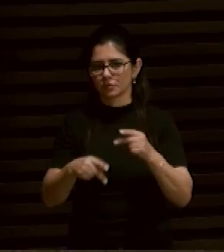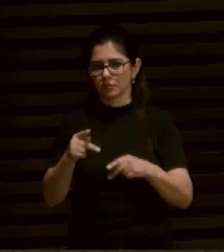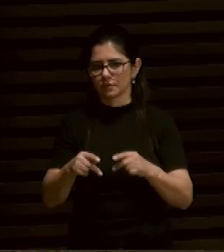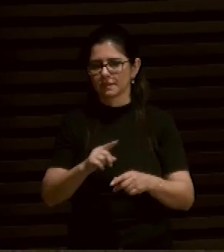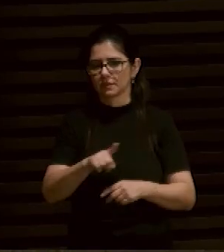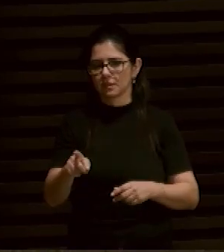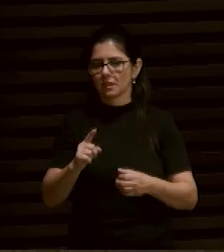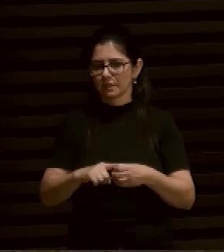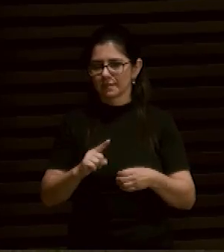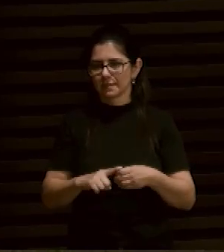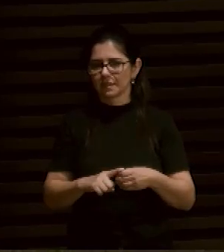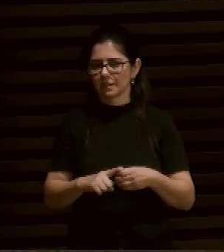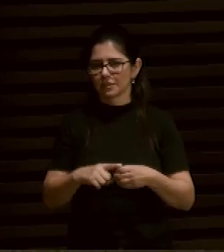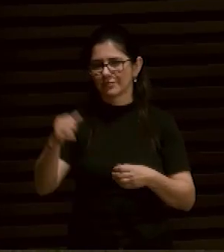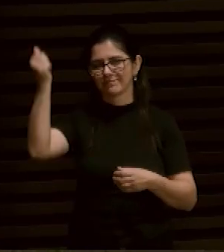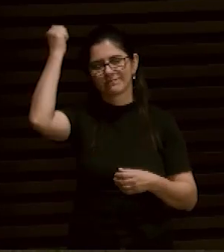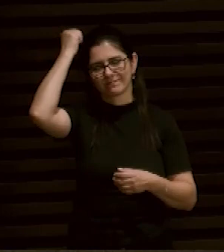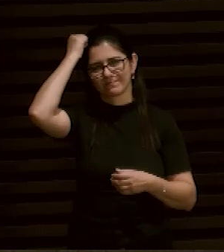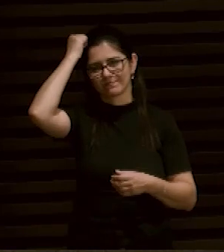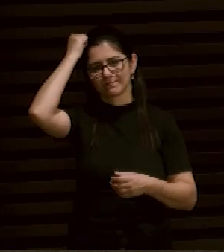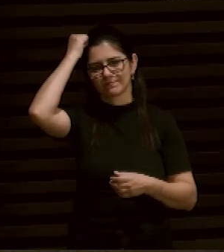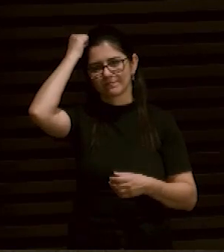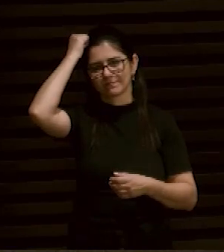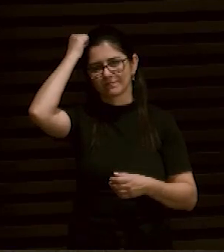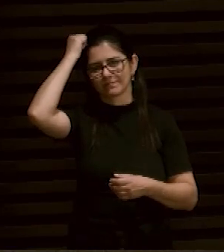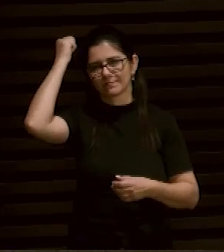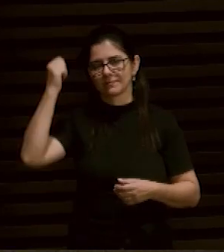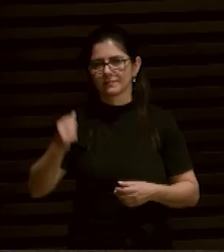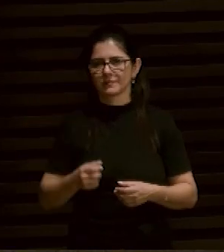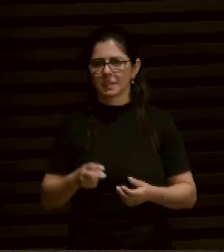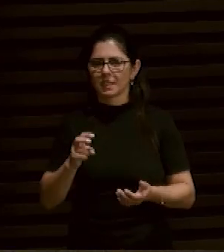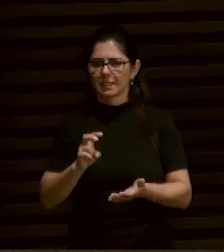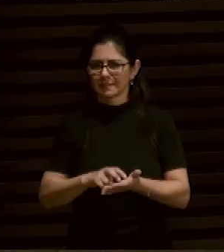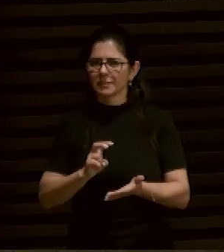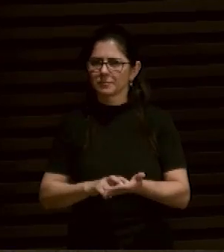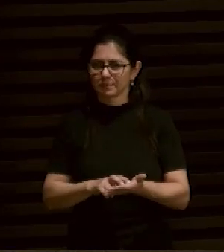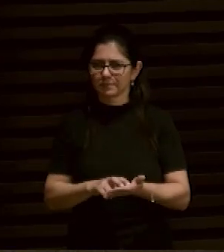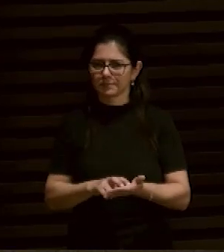Senhor depois que se arrependeram. Meus irmãos, nesta manhã, nós